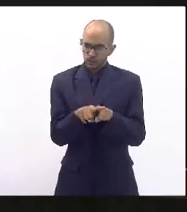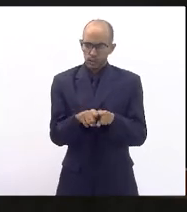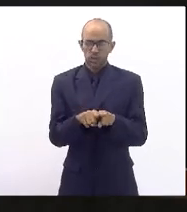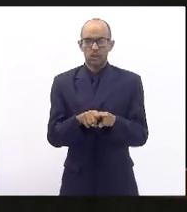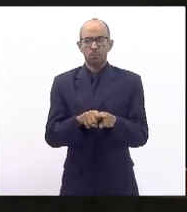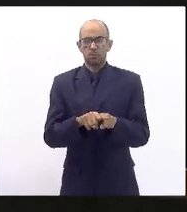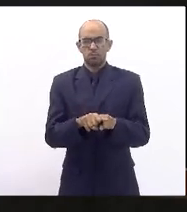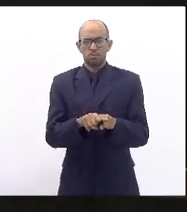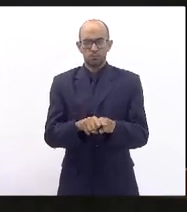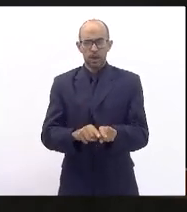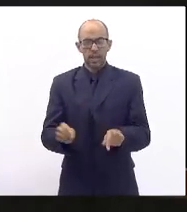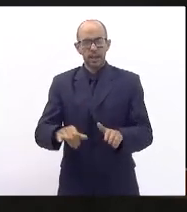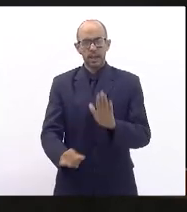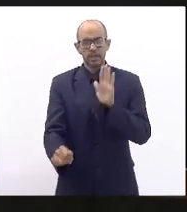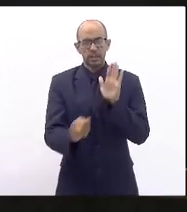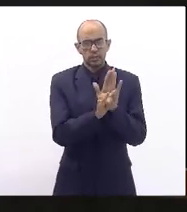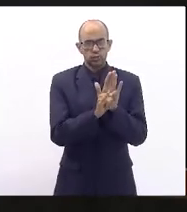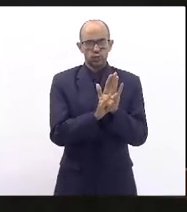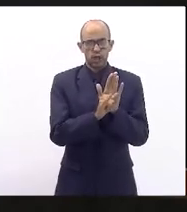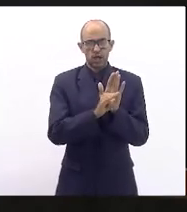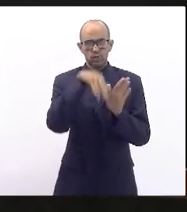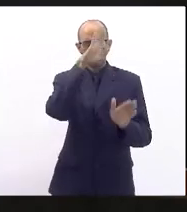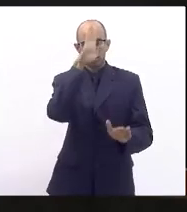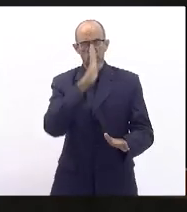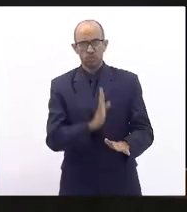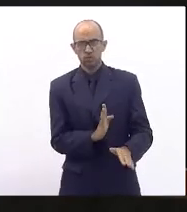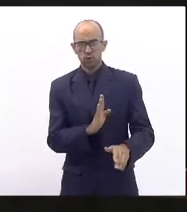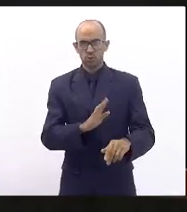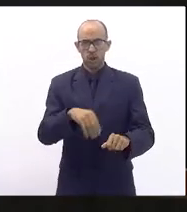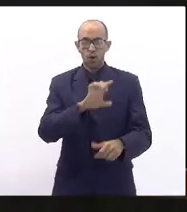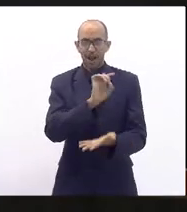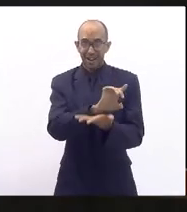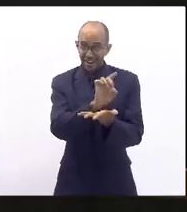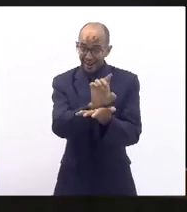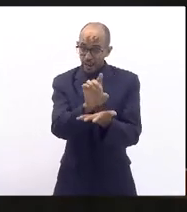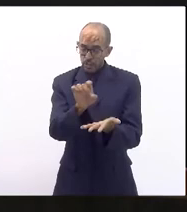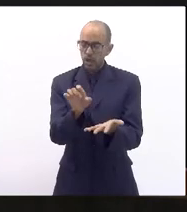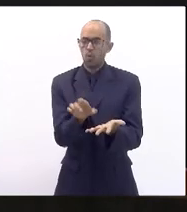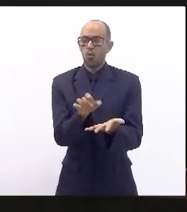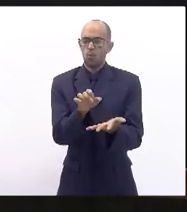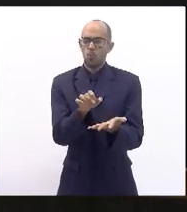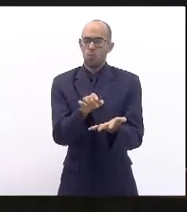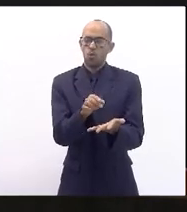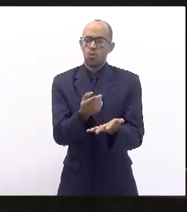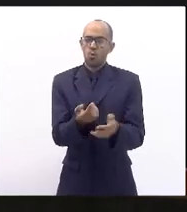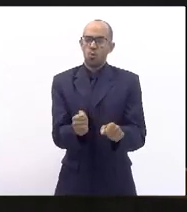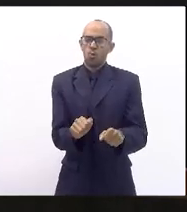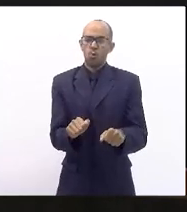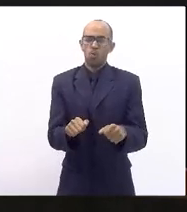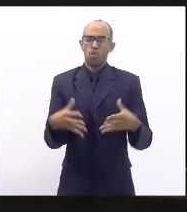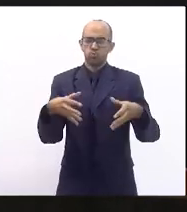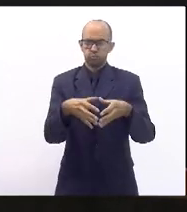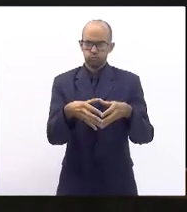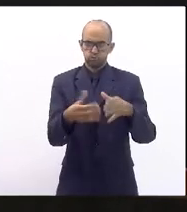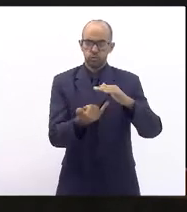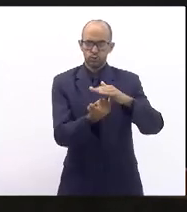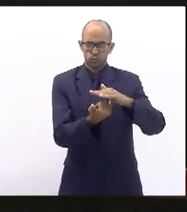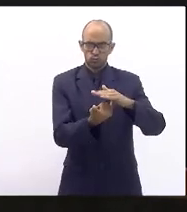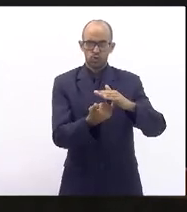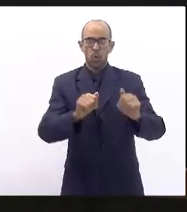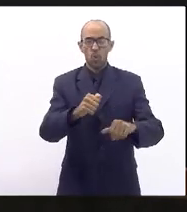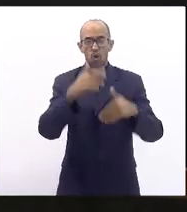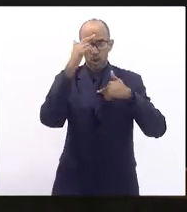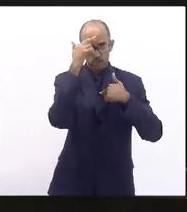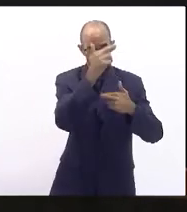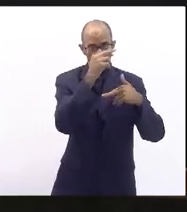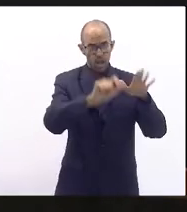patriotismo intrínseco a cada integrante da instituição a cumprir as leis com autoridade